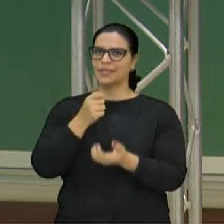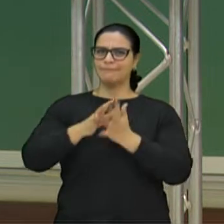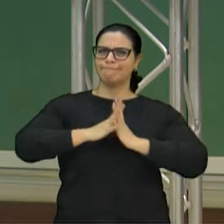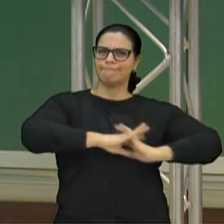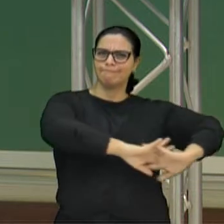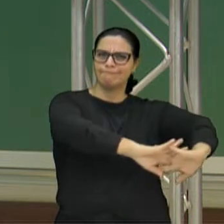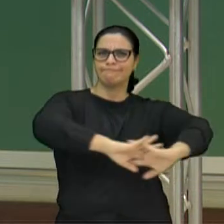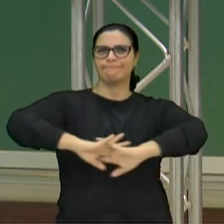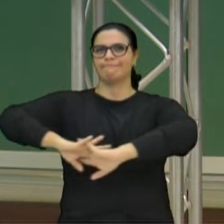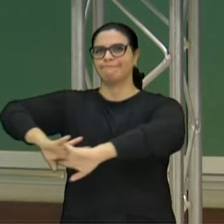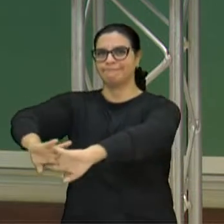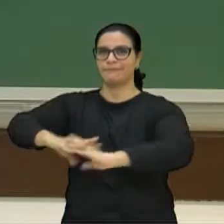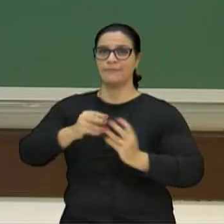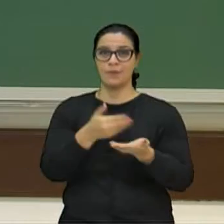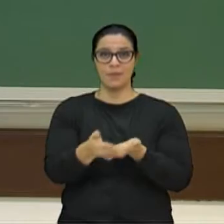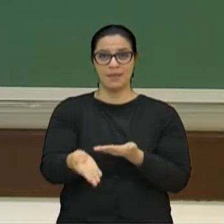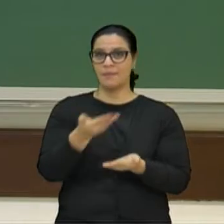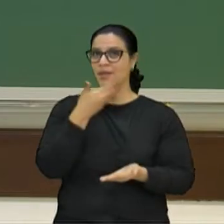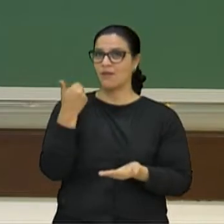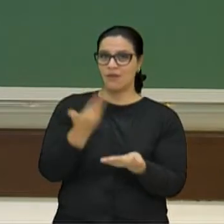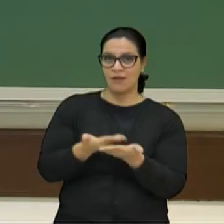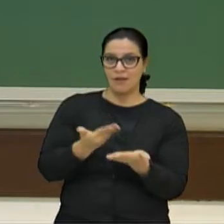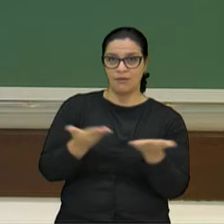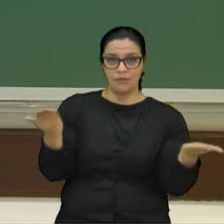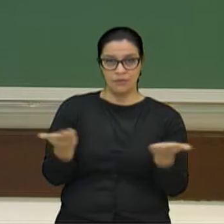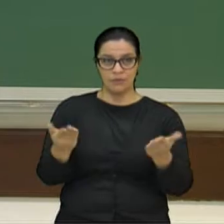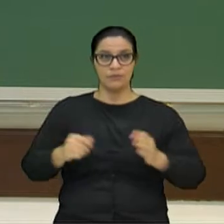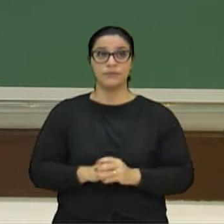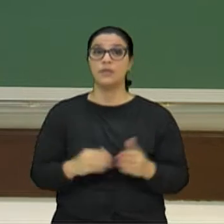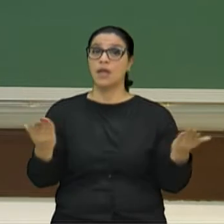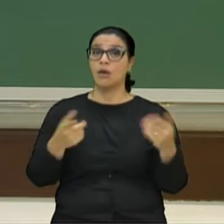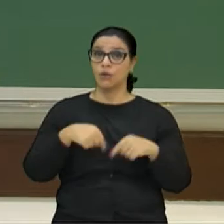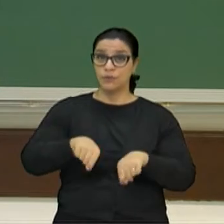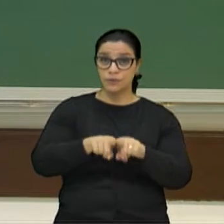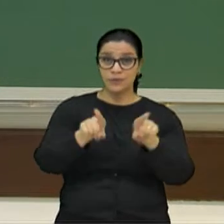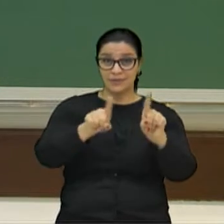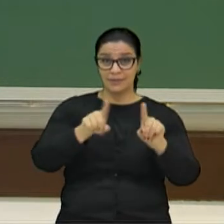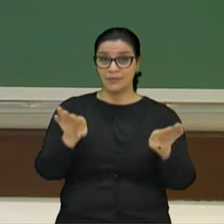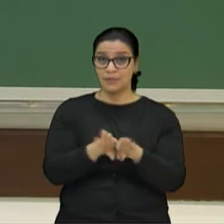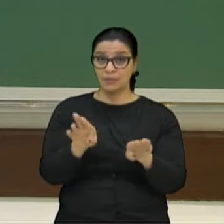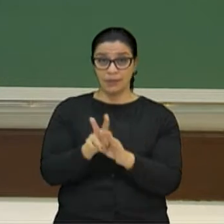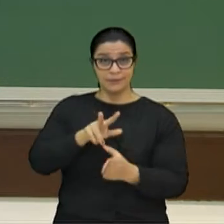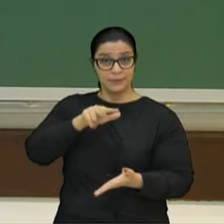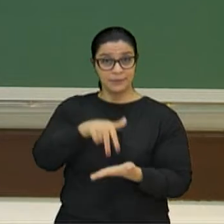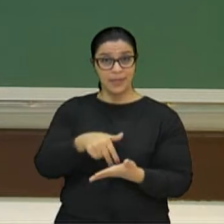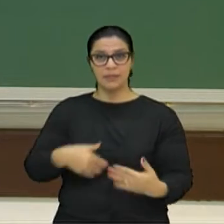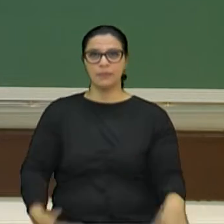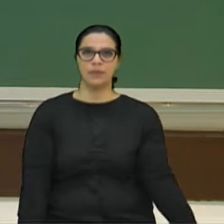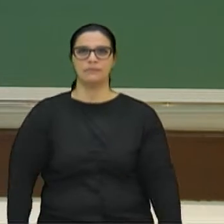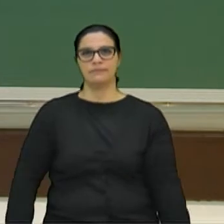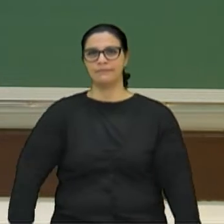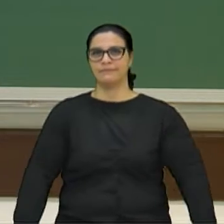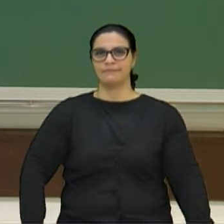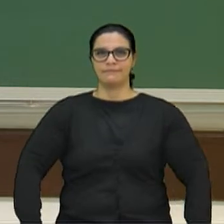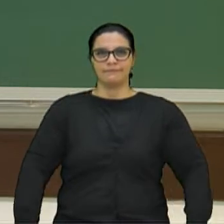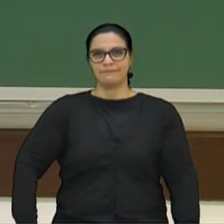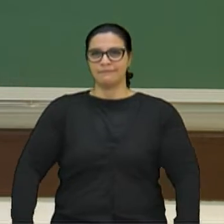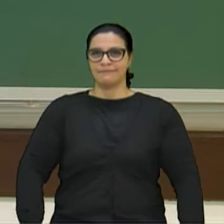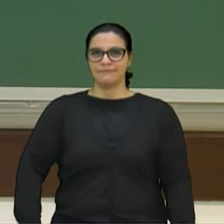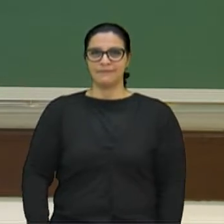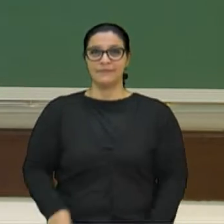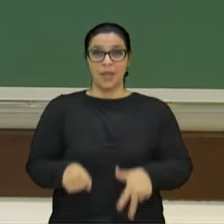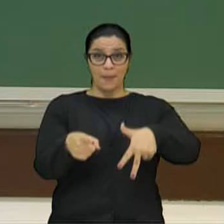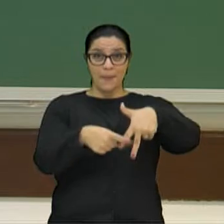alongamento e começarmos melhor a aula no dia de hoje, tranquilo? Então, para vocês que estão aí, já ficaram em pé, já aproveita, solta as pernas, solta os